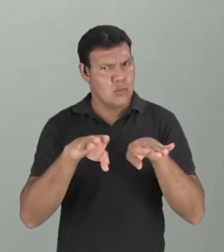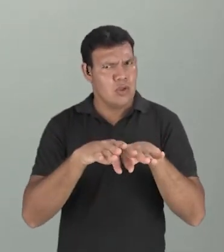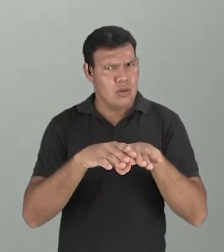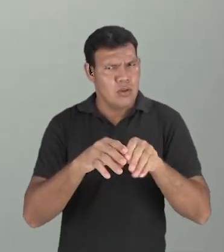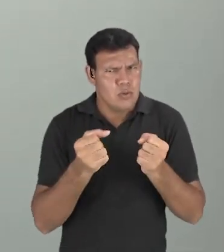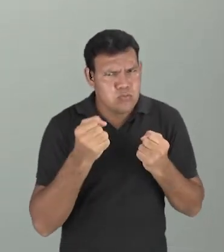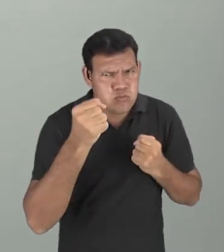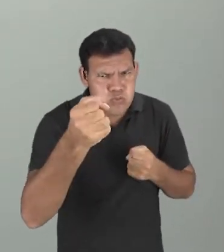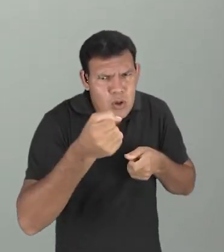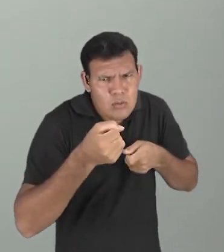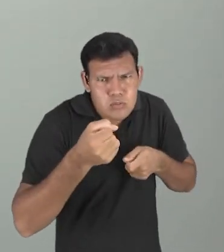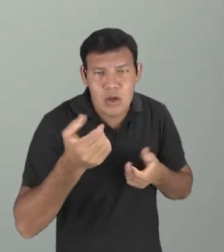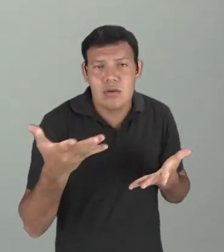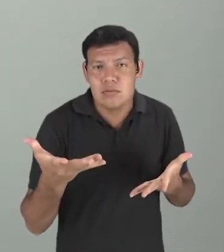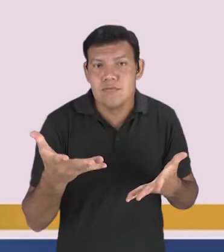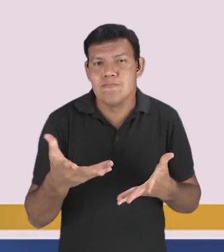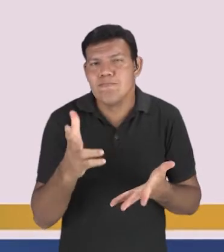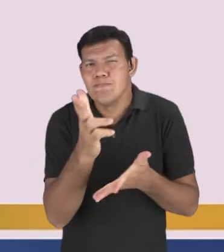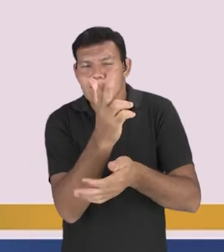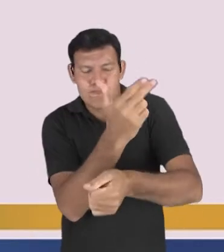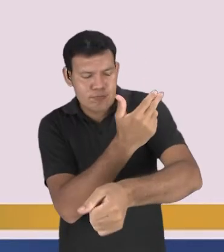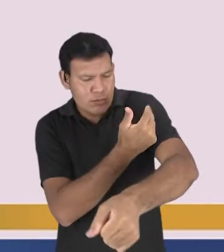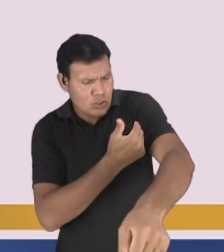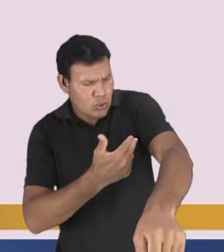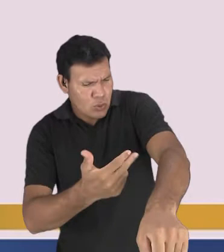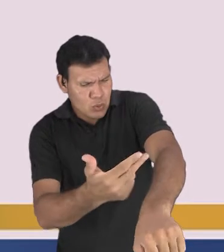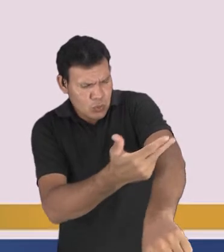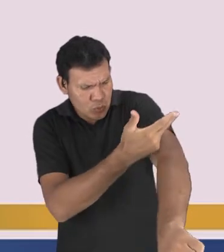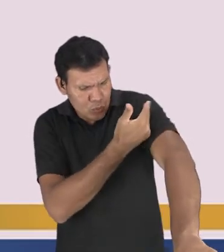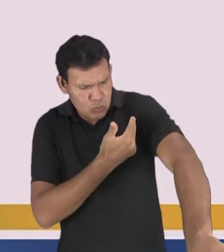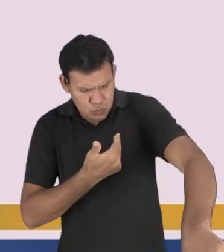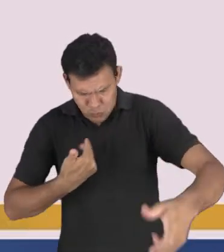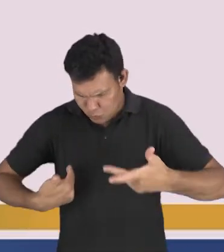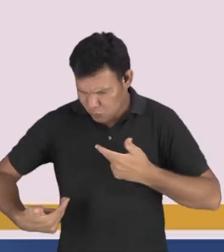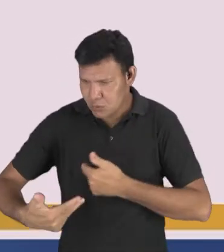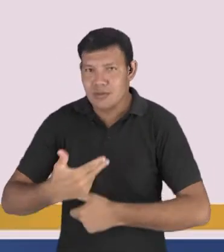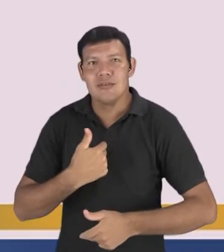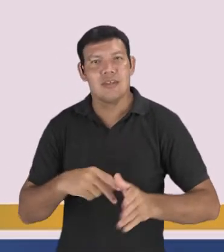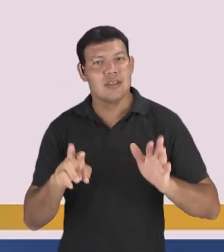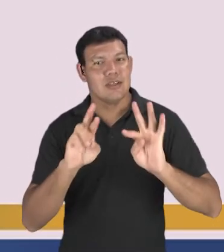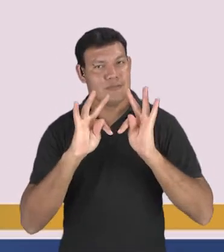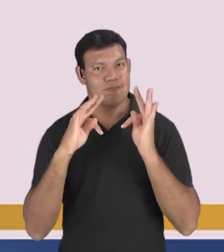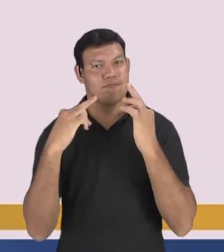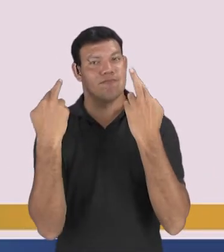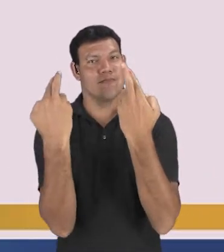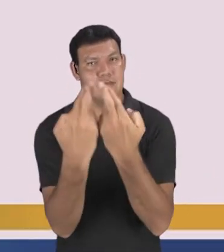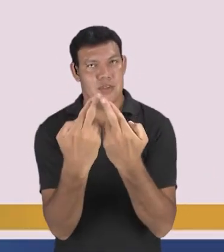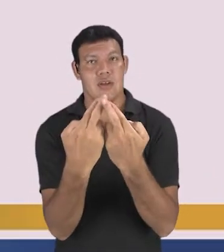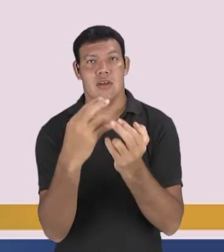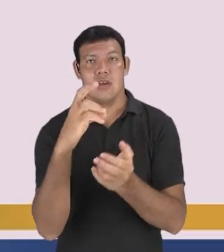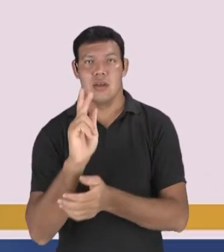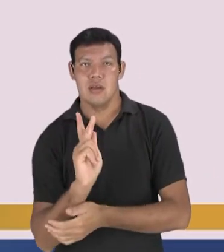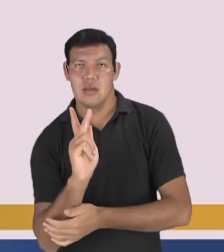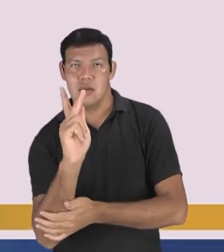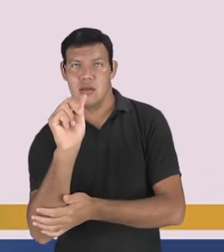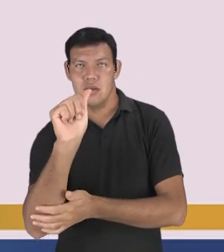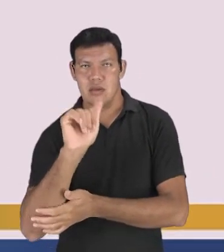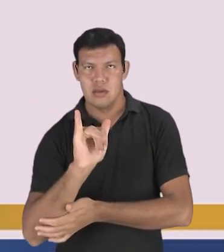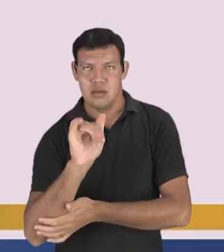uma delas bem diferente uma da outra, com a sua cultura própria, o seu jeito de lidar com a natureza,